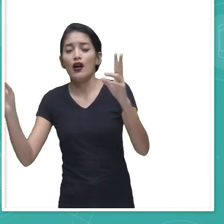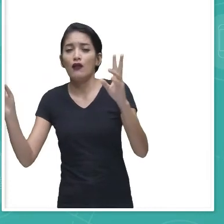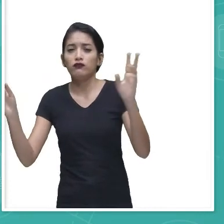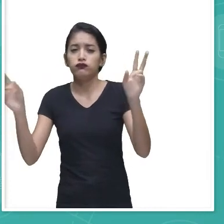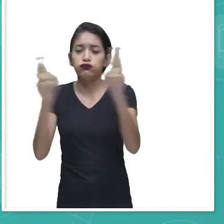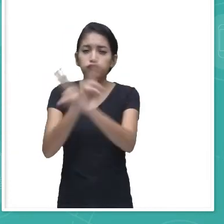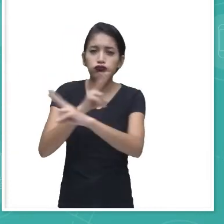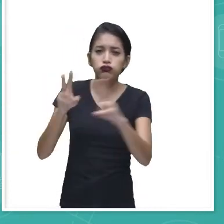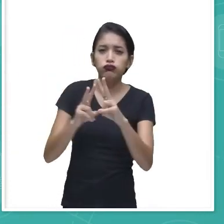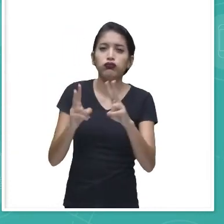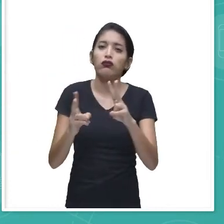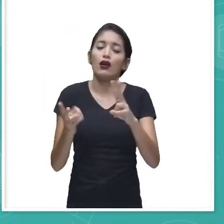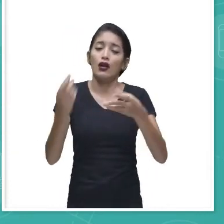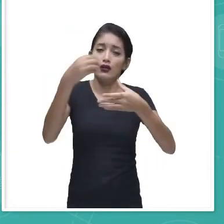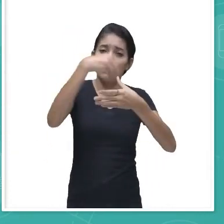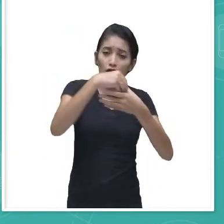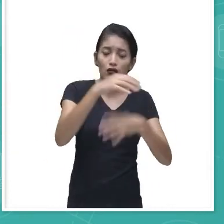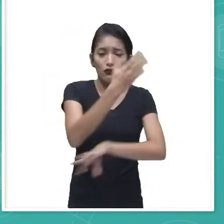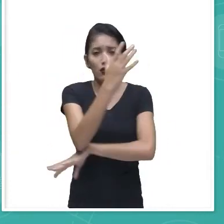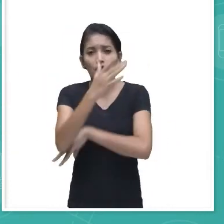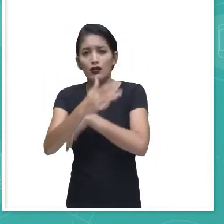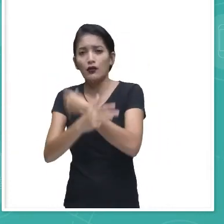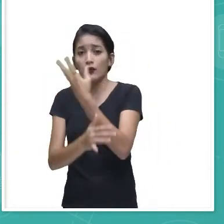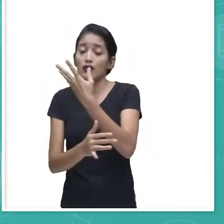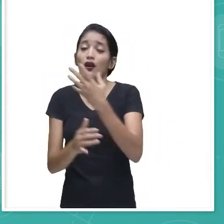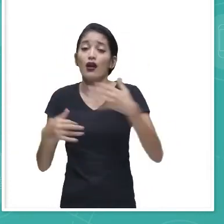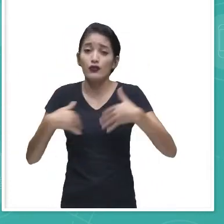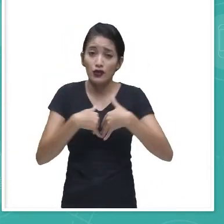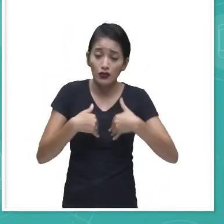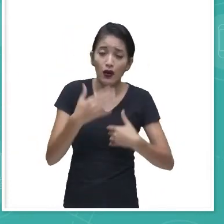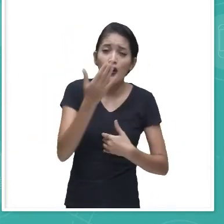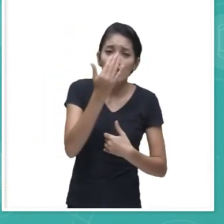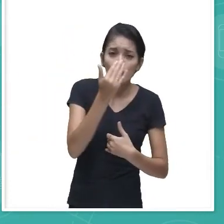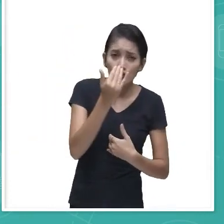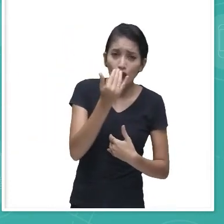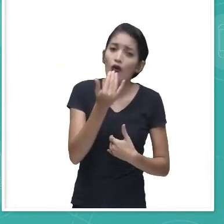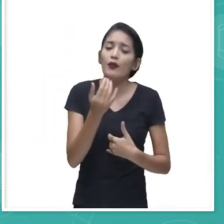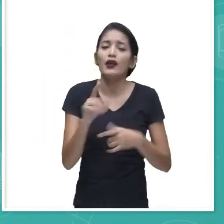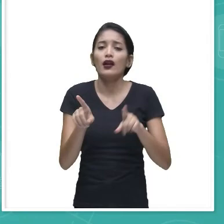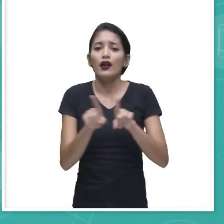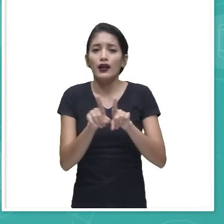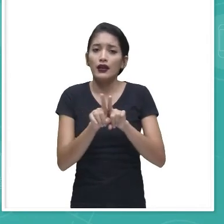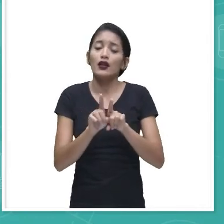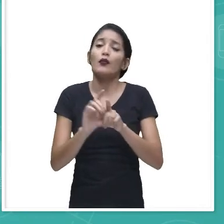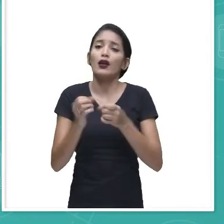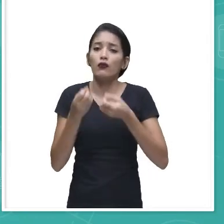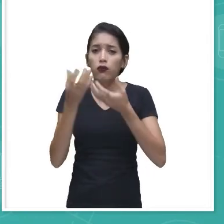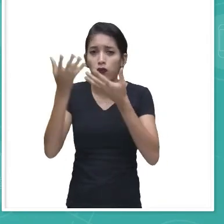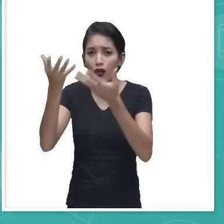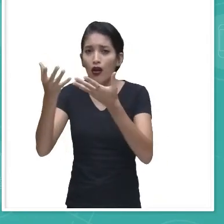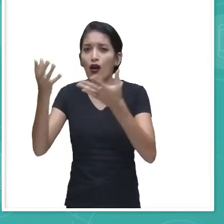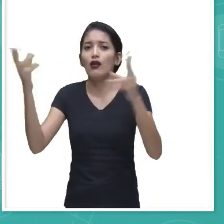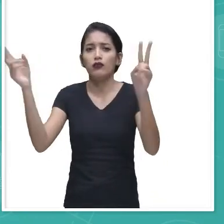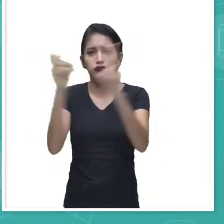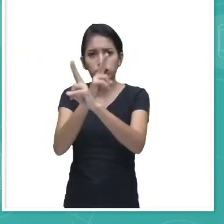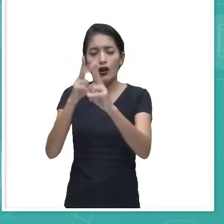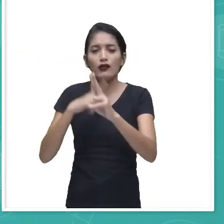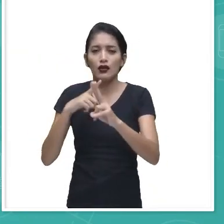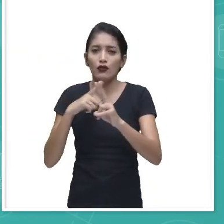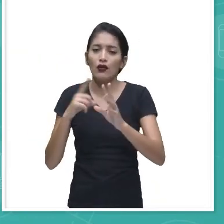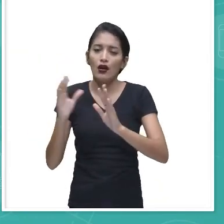ali as plantas, são consumidos pelos animais herbívoros e aí retornam ao ar novamente. Então, a gente tem um ciclo,